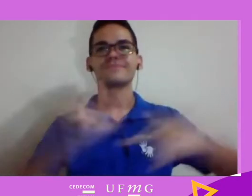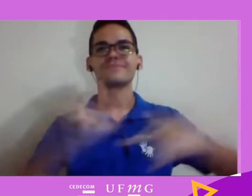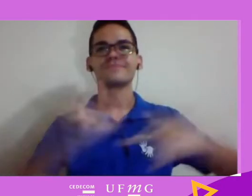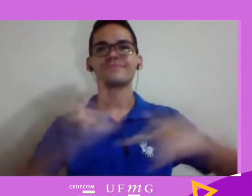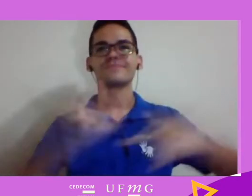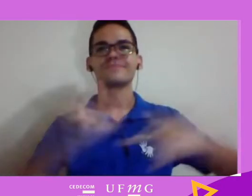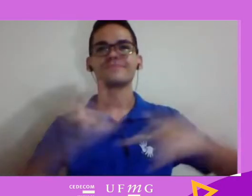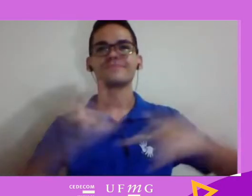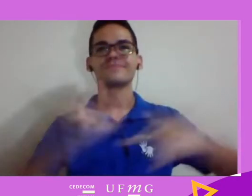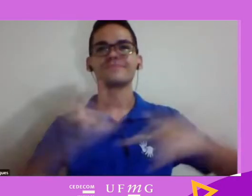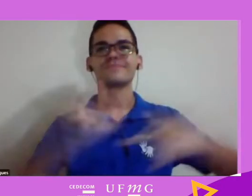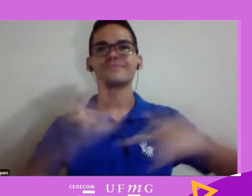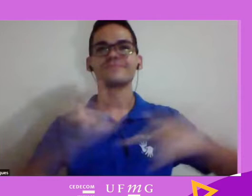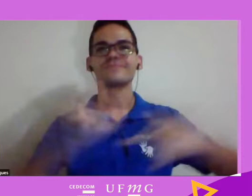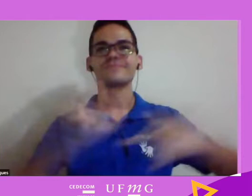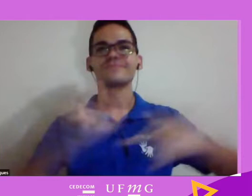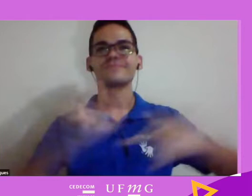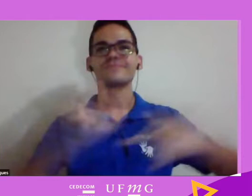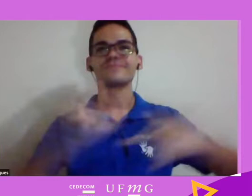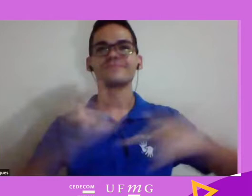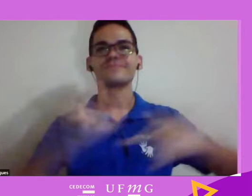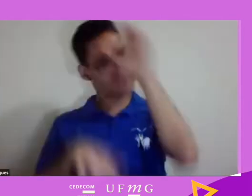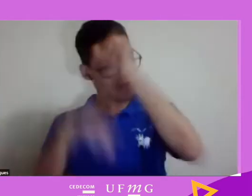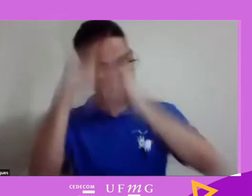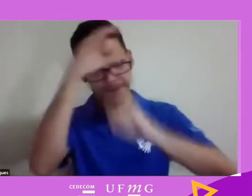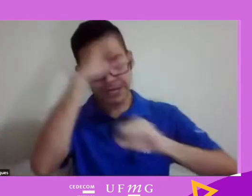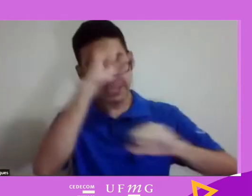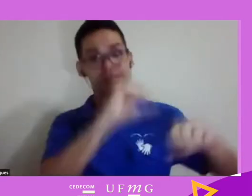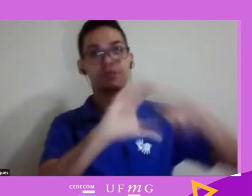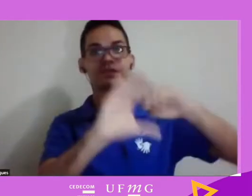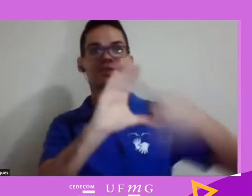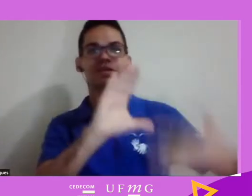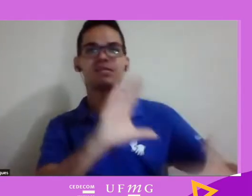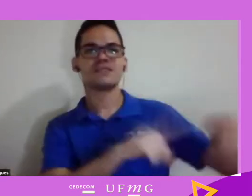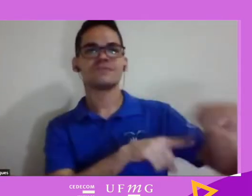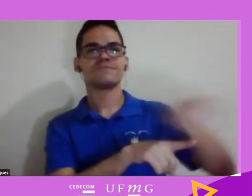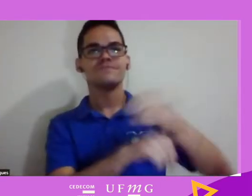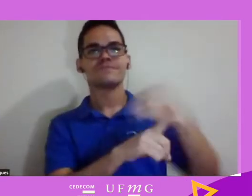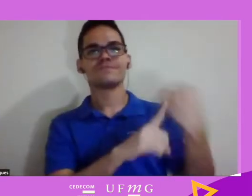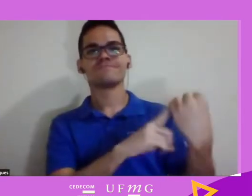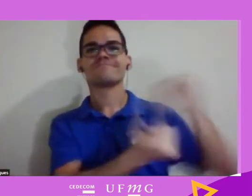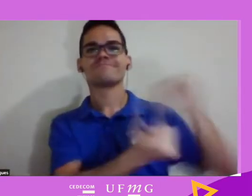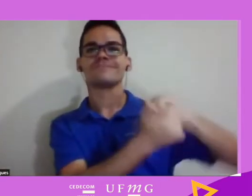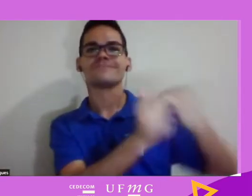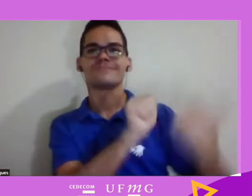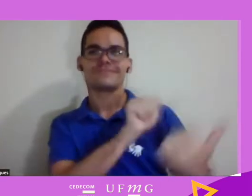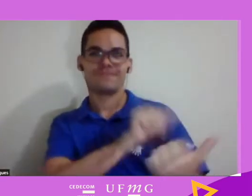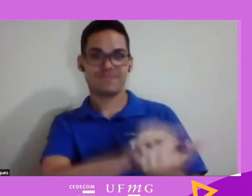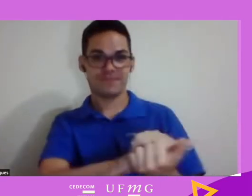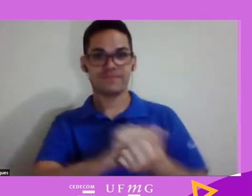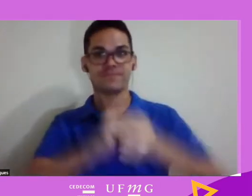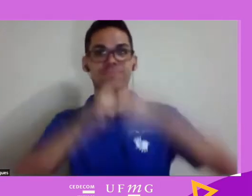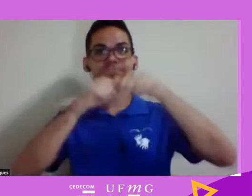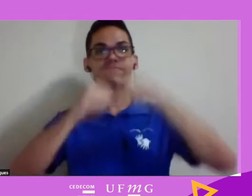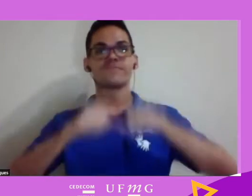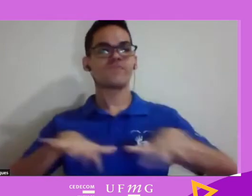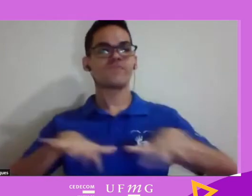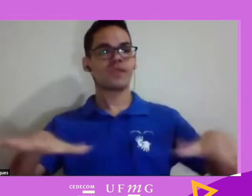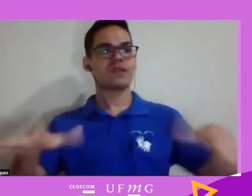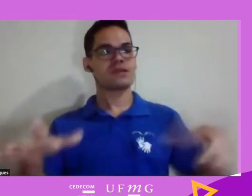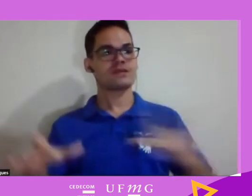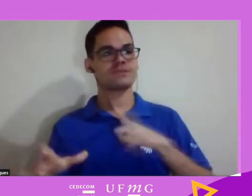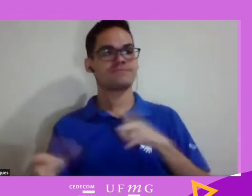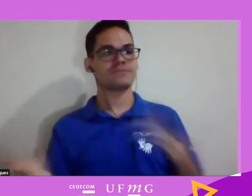configurando. E você comentou em pandemia, porque é isso, né? Meio que a pandemia está agenciando diversas coisas que estão acontecendo nesse